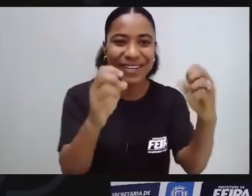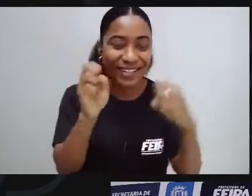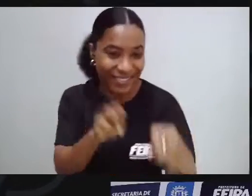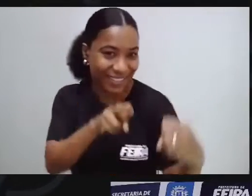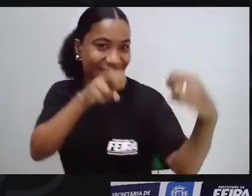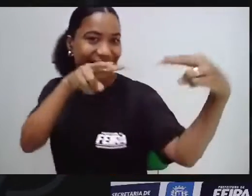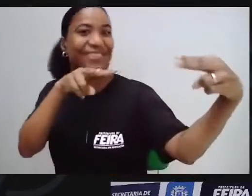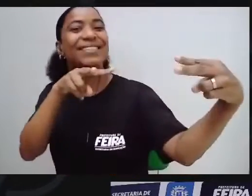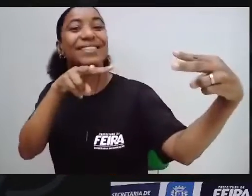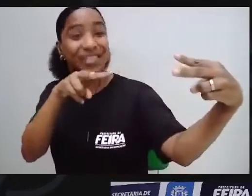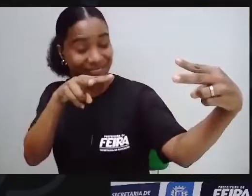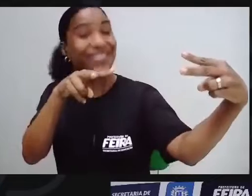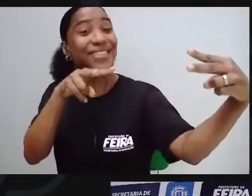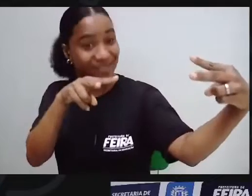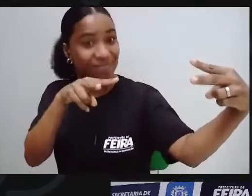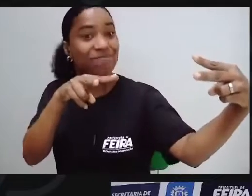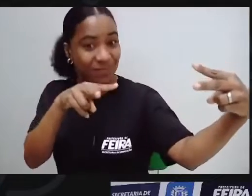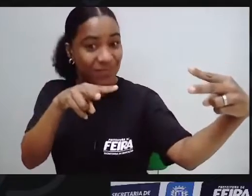desinstalou